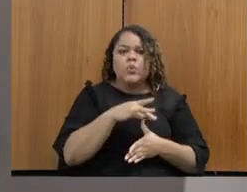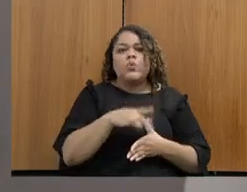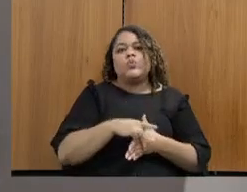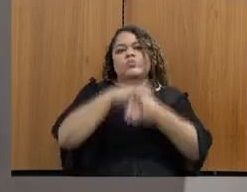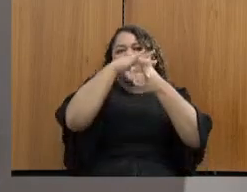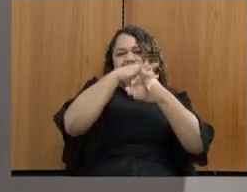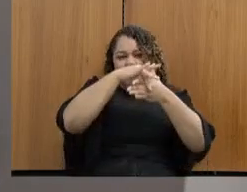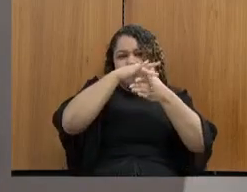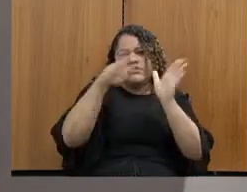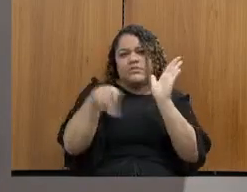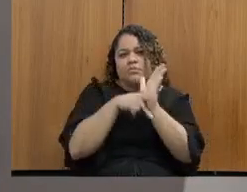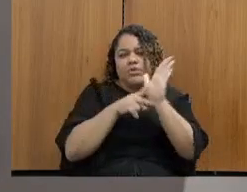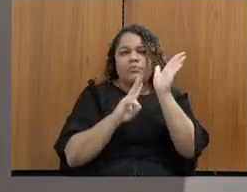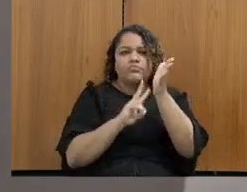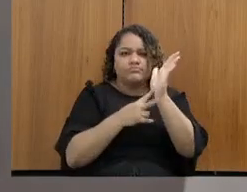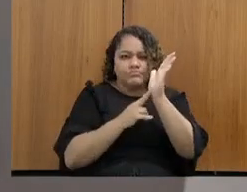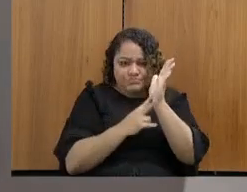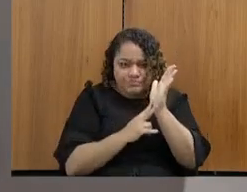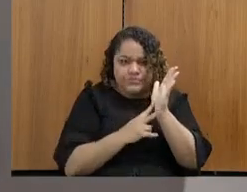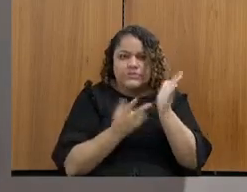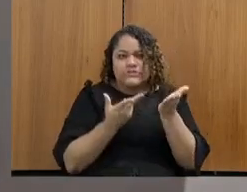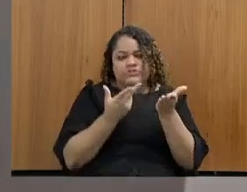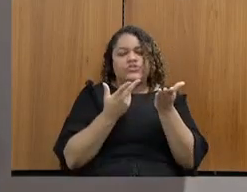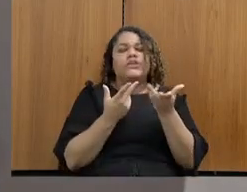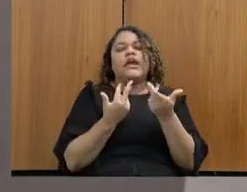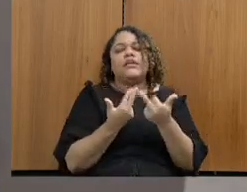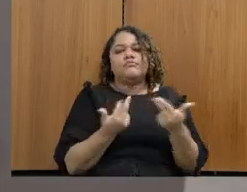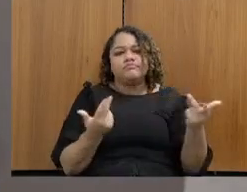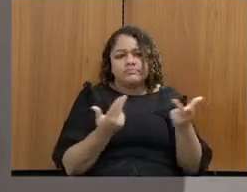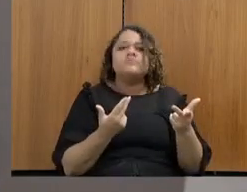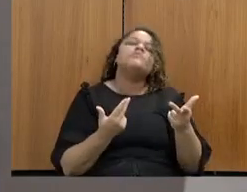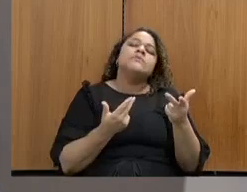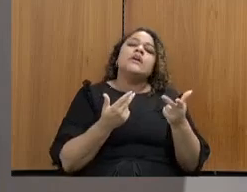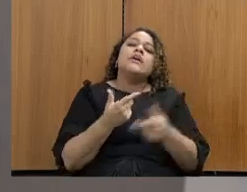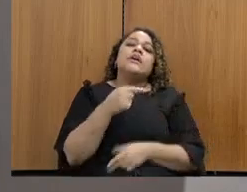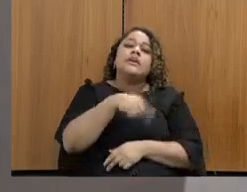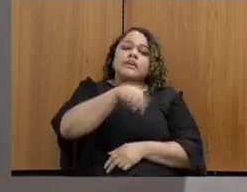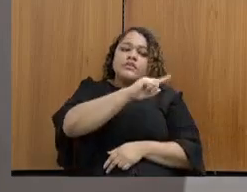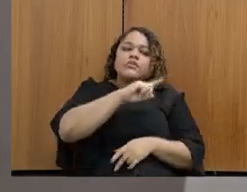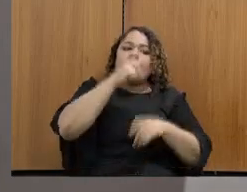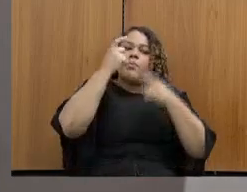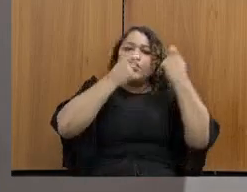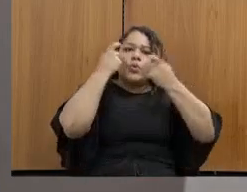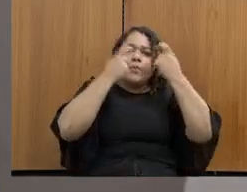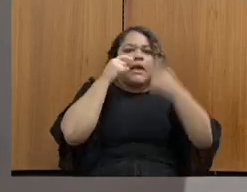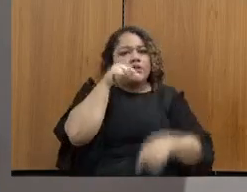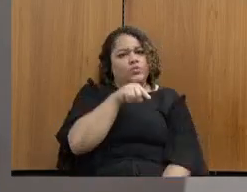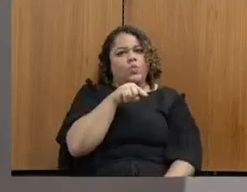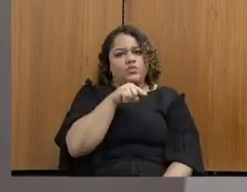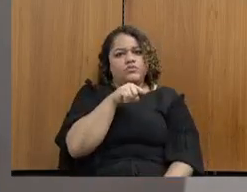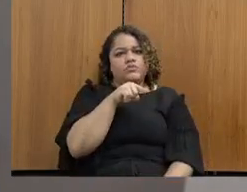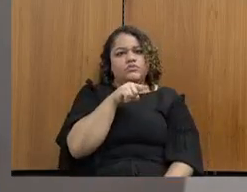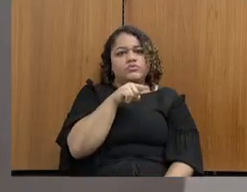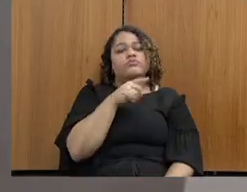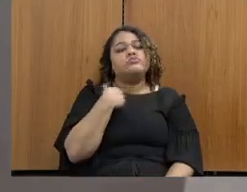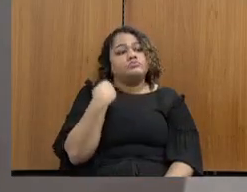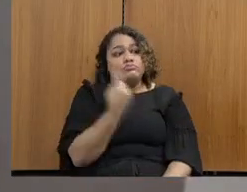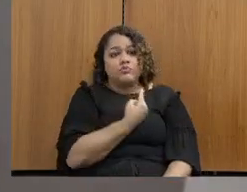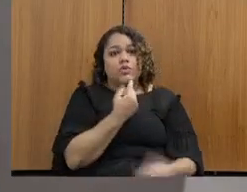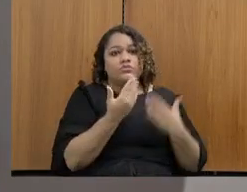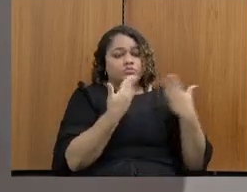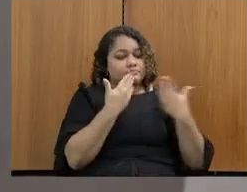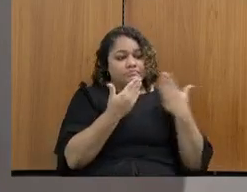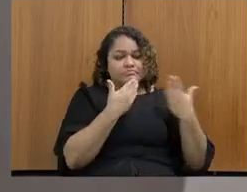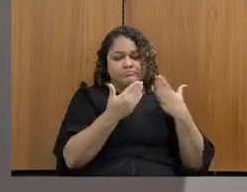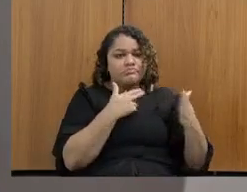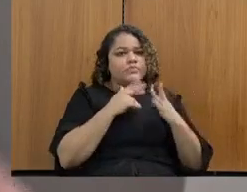a gente sabe que essa preocupação também é dos Senhores que vários dos Senhores já me expressaram a gente sempre tá em diálogo permanente